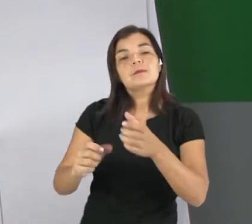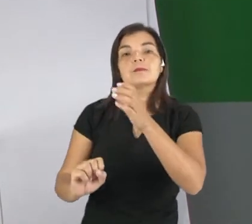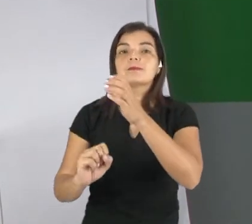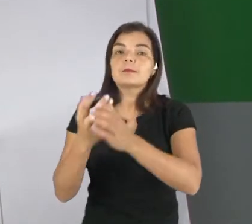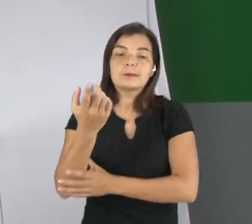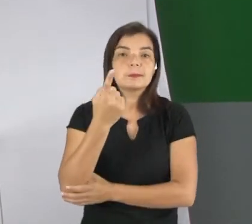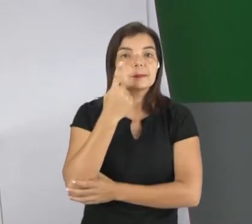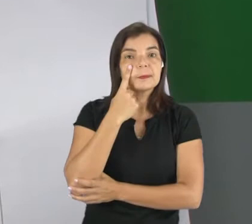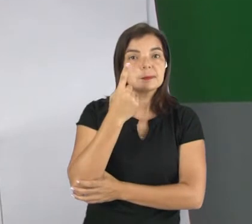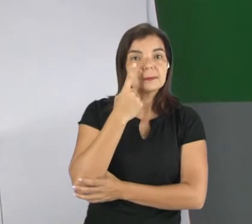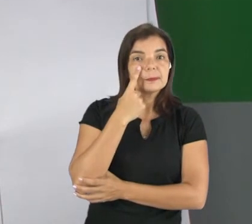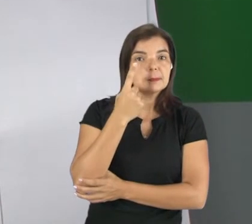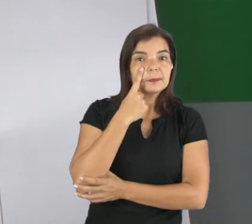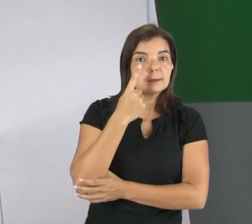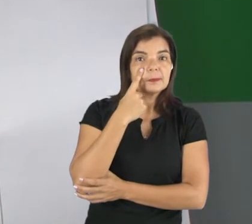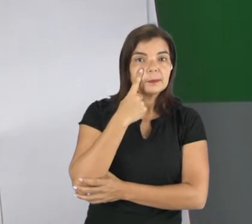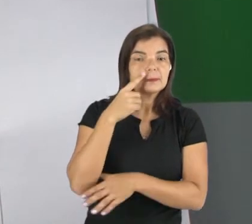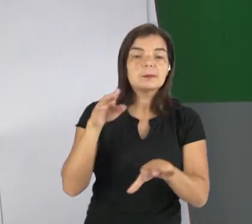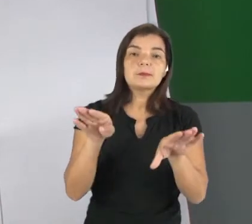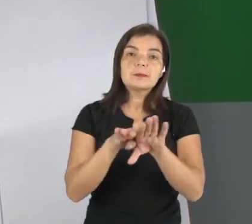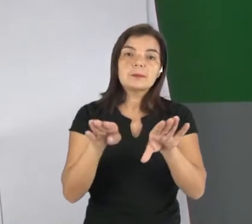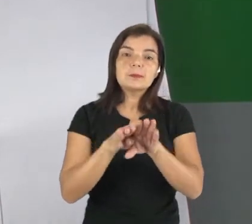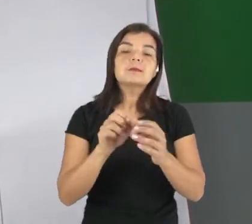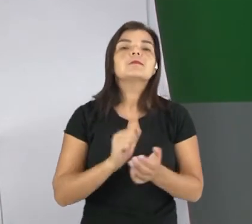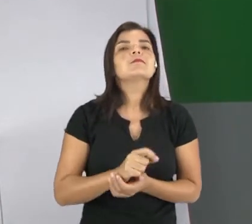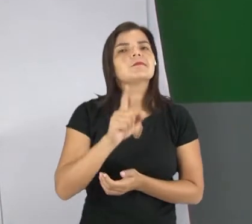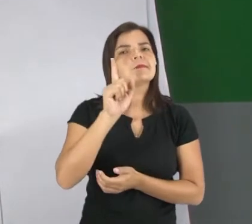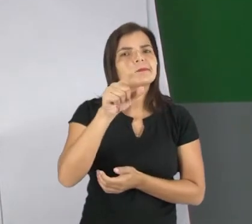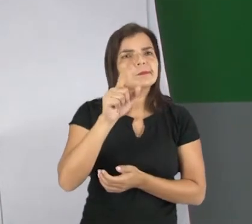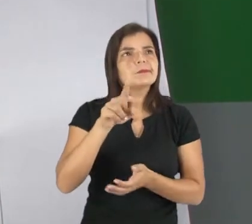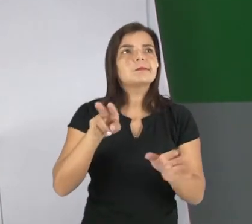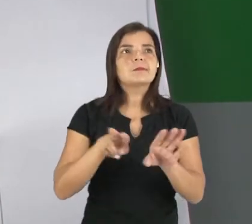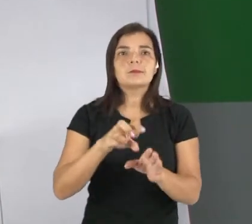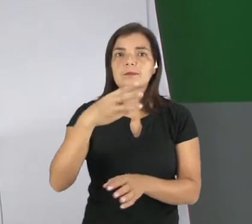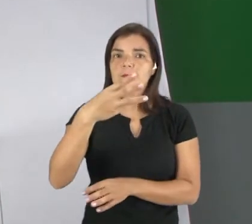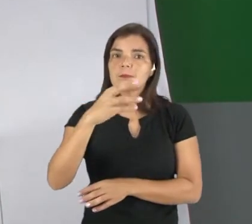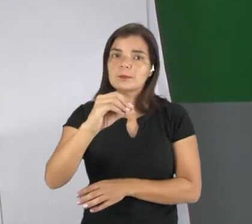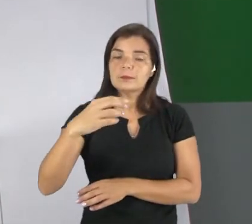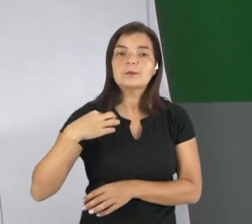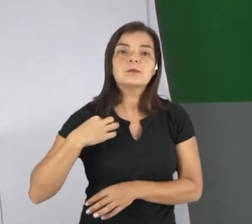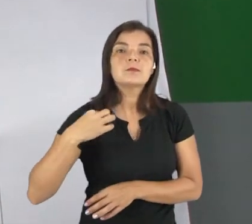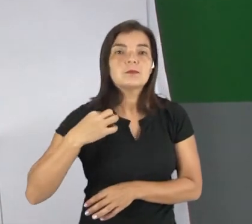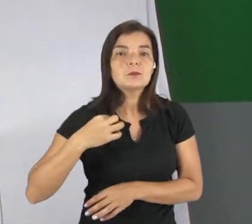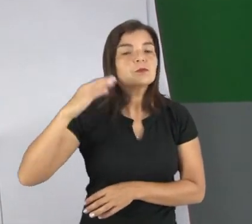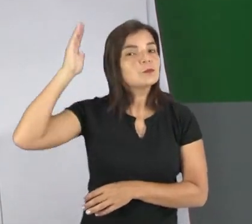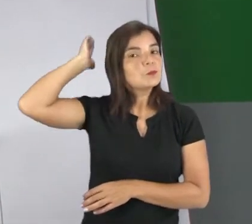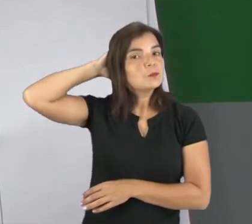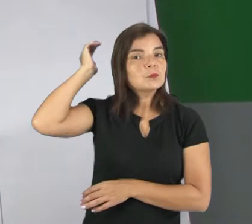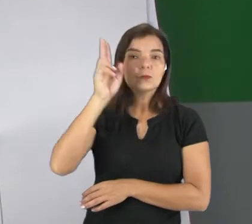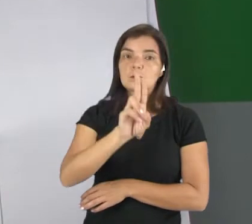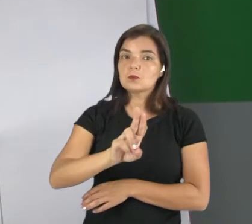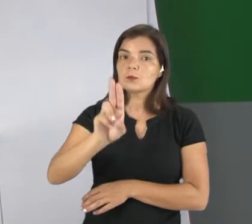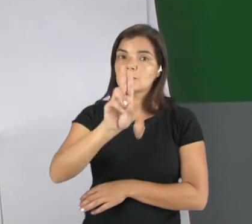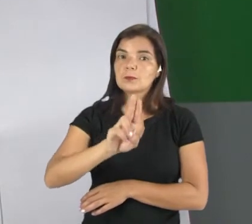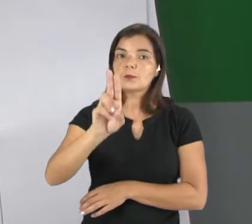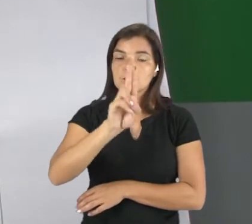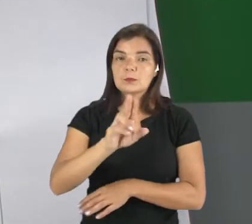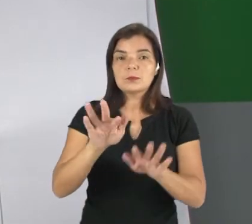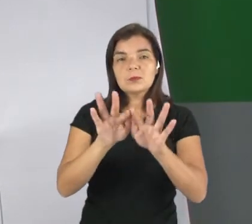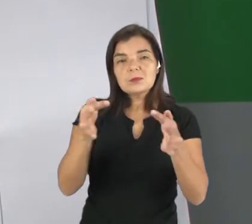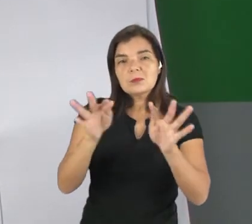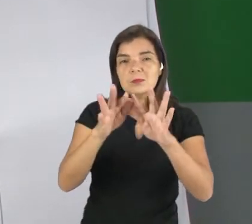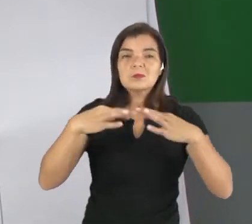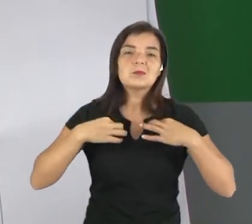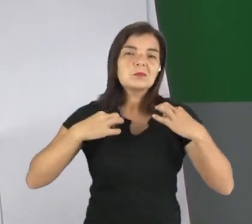gente observar, tem pano, agulha e disposição. Ó. É isso que cerca de 30 voluntários de Curitiba utilizam para transformar simples